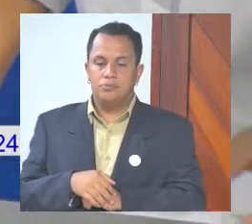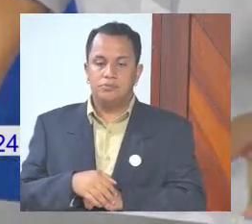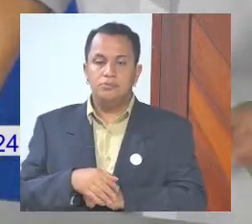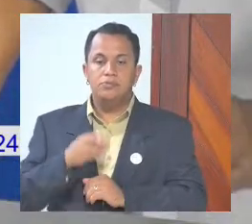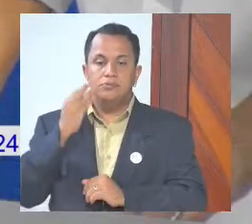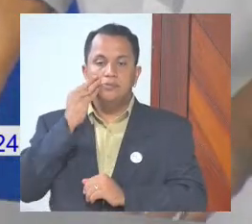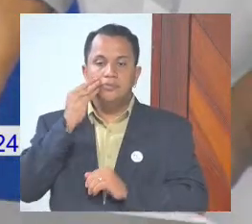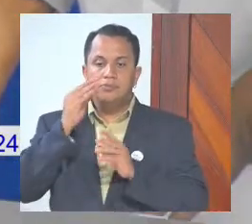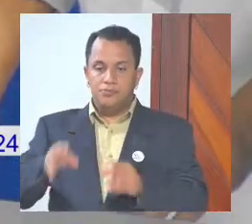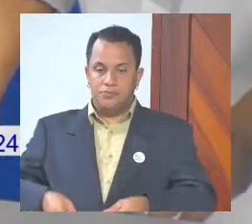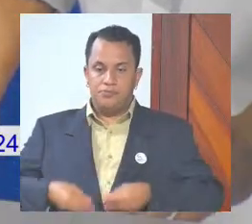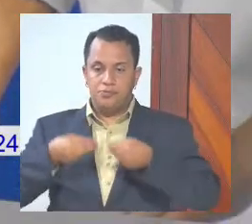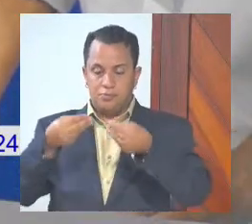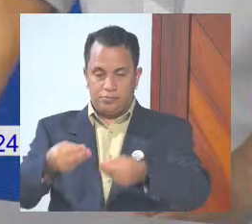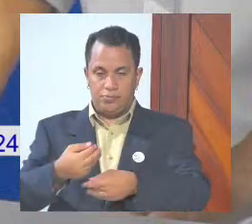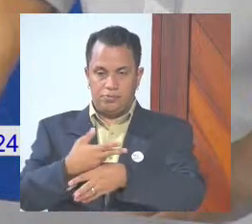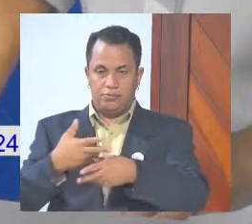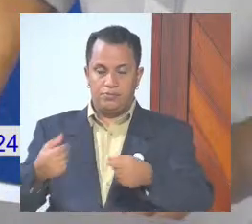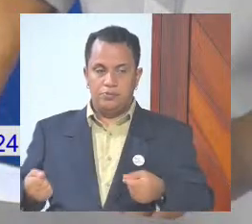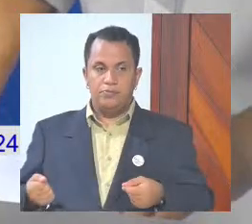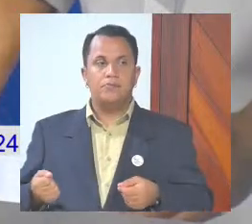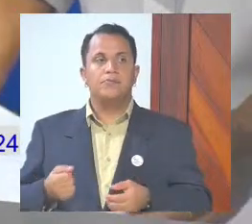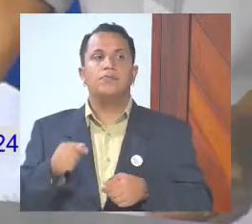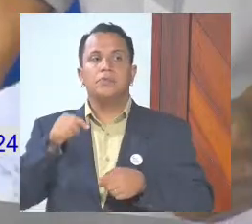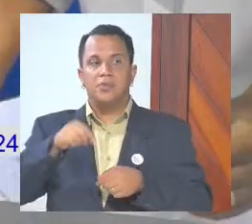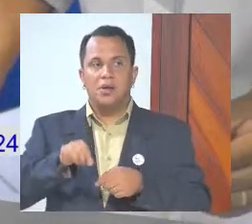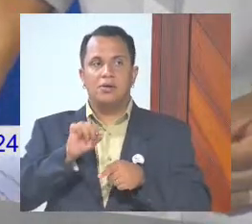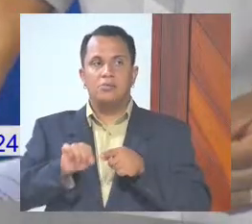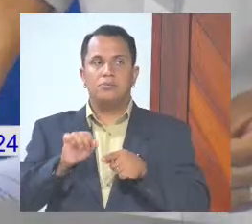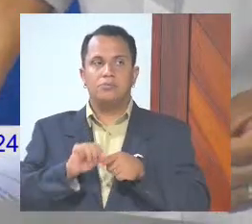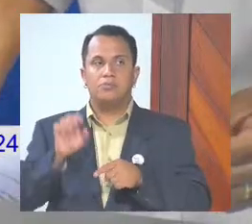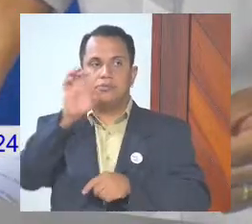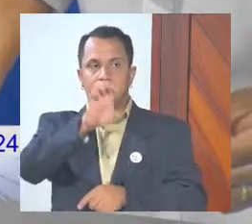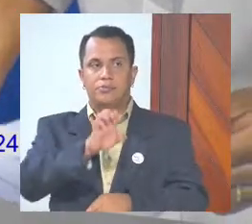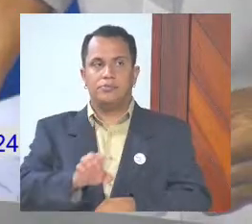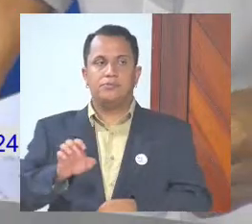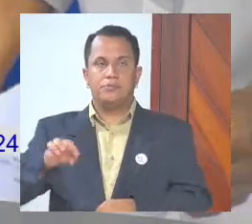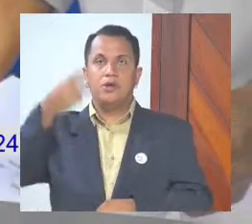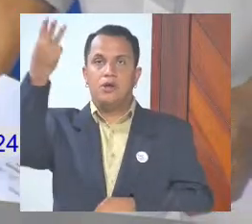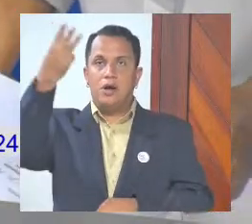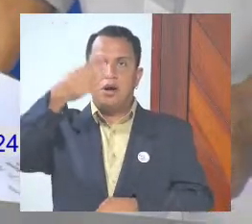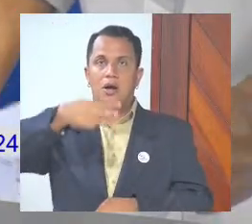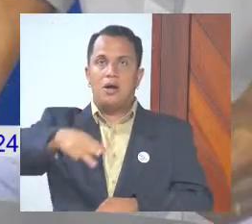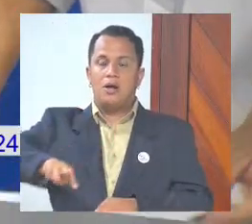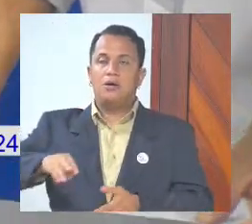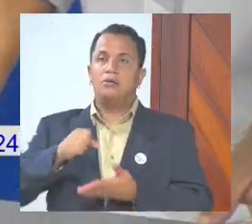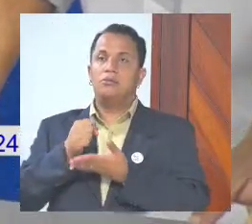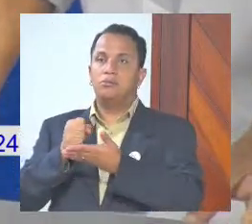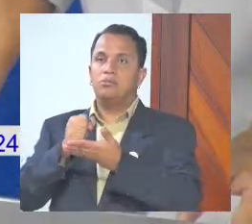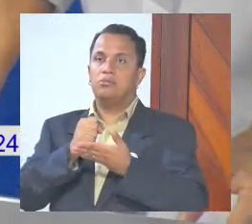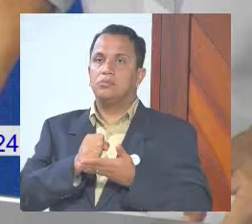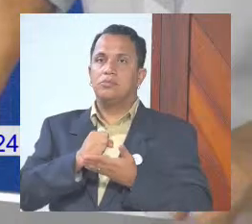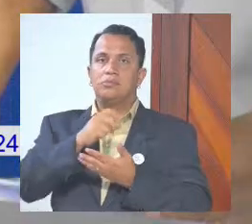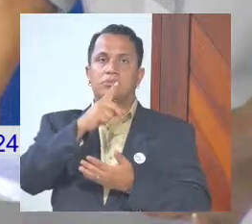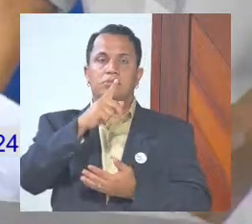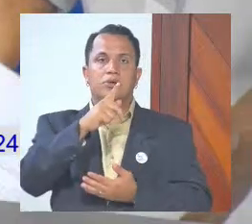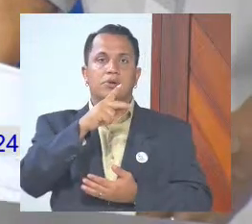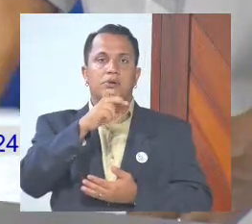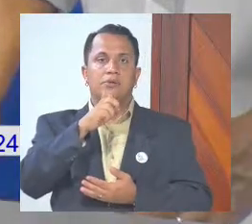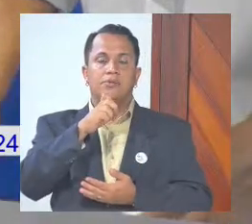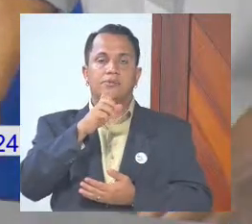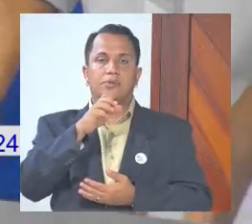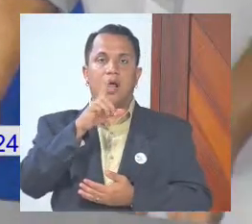Dispõe sobre doação de imóvel no município de Pinheiro, estado do Maranhão, em favor da Defensoria Pública do